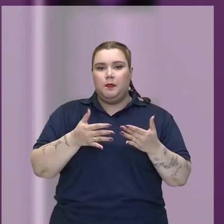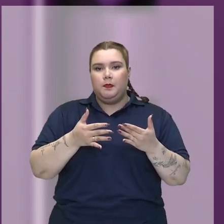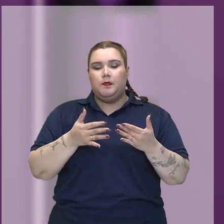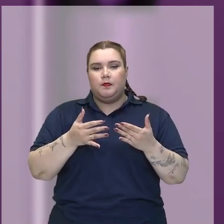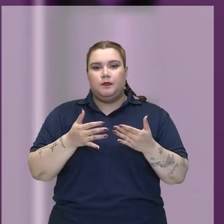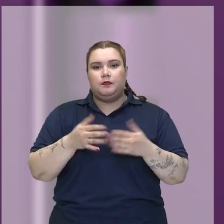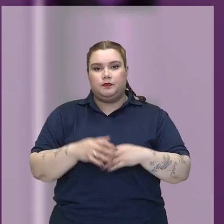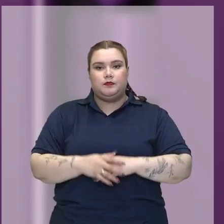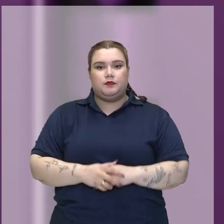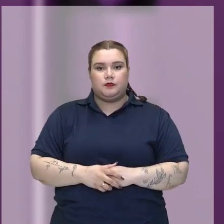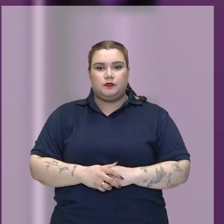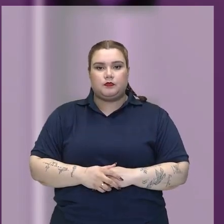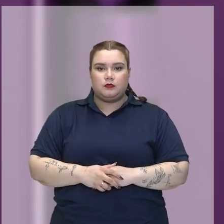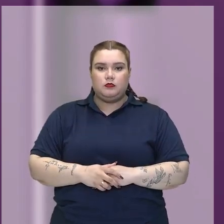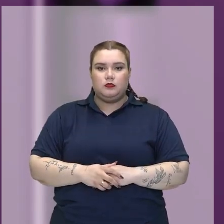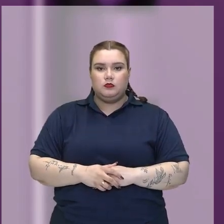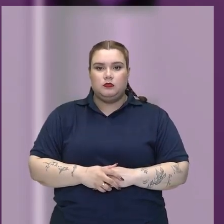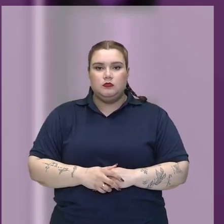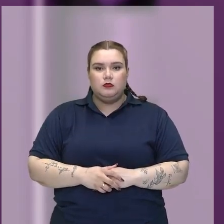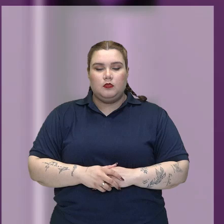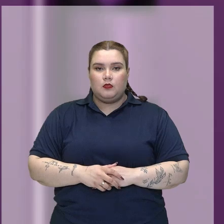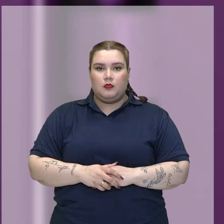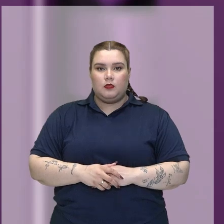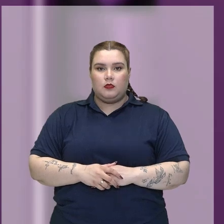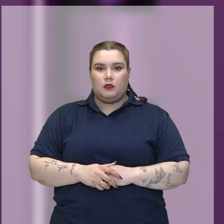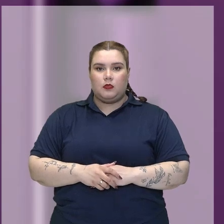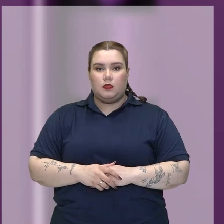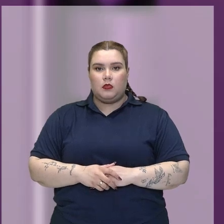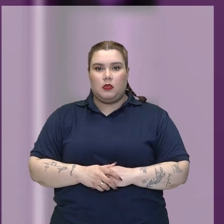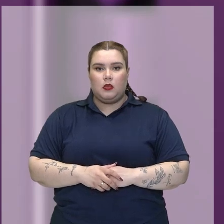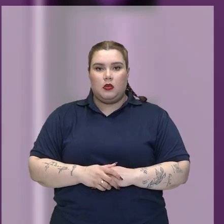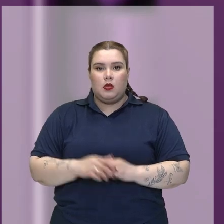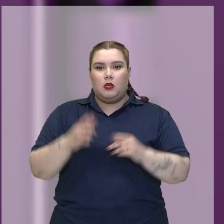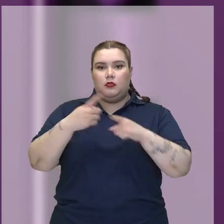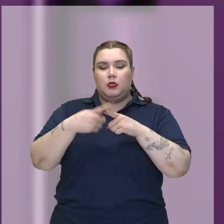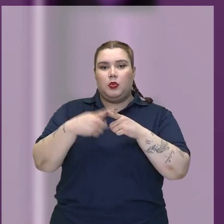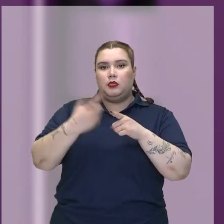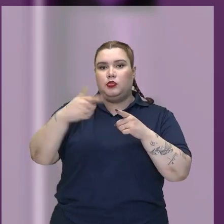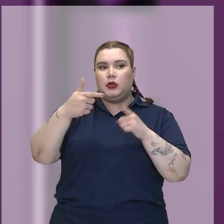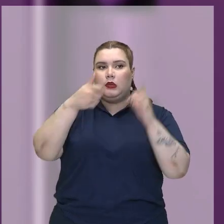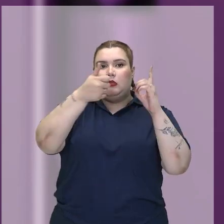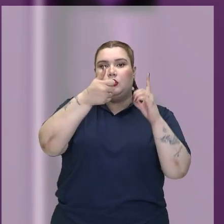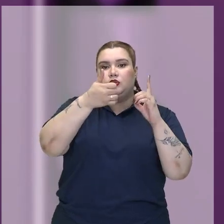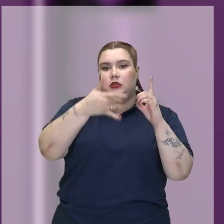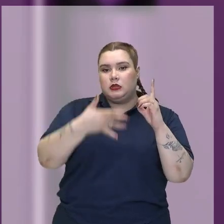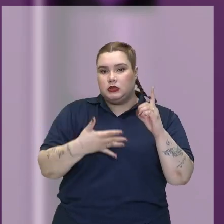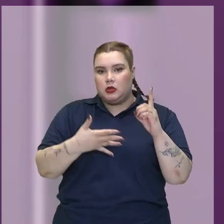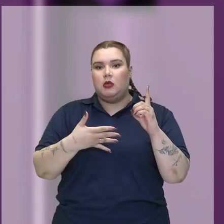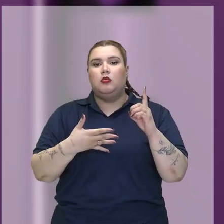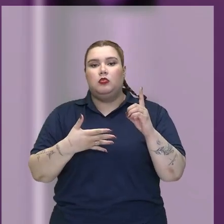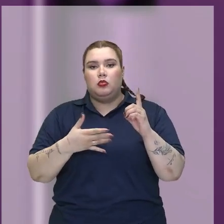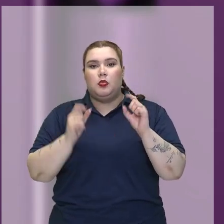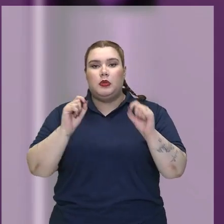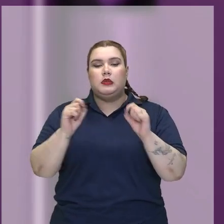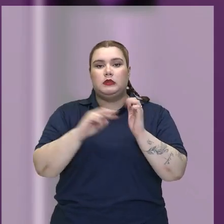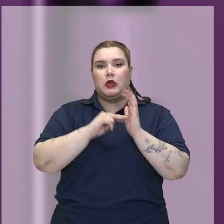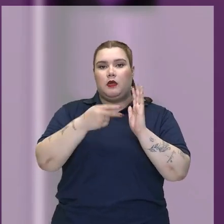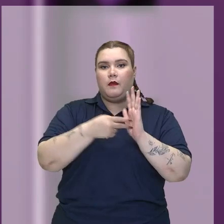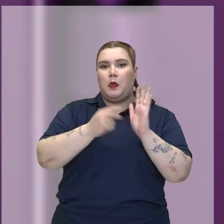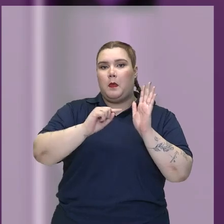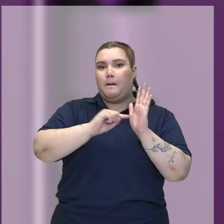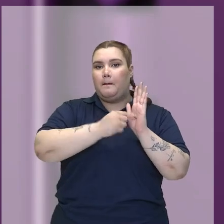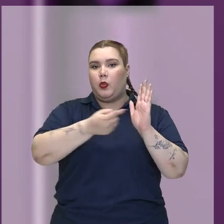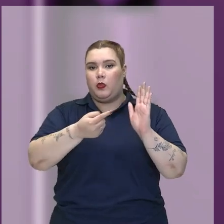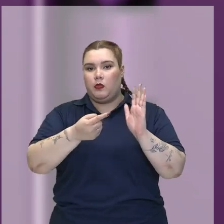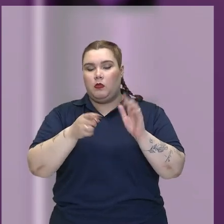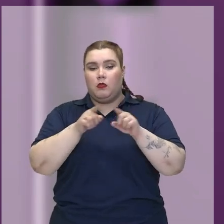ele extrapola, né, um conceito, a gente não consegue descrever o que é um ponto, tá? Mas